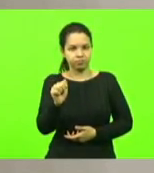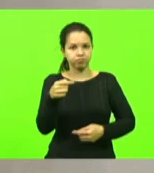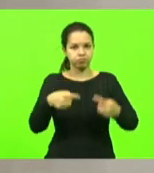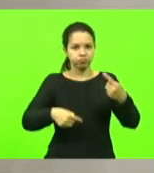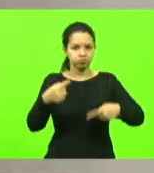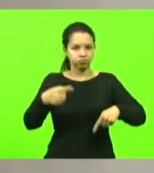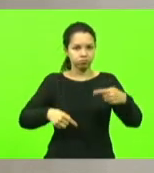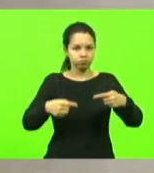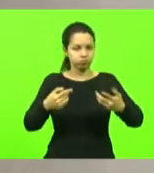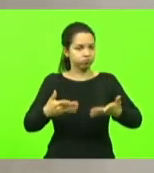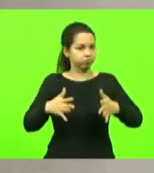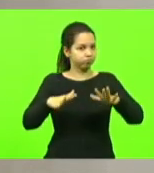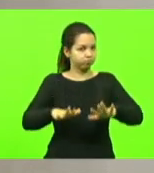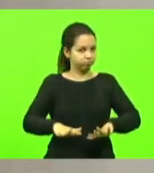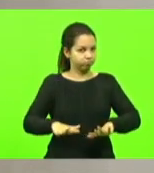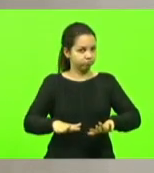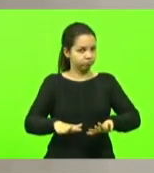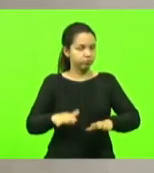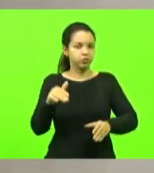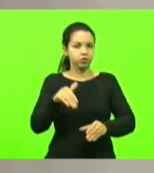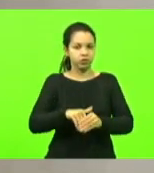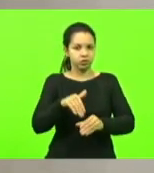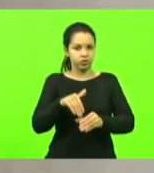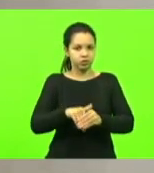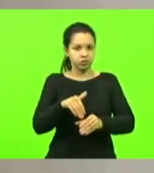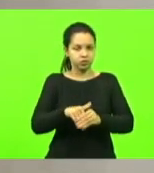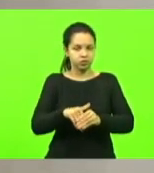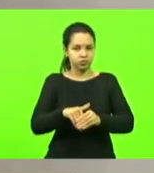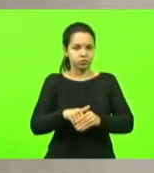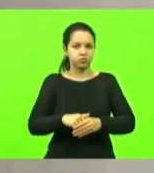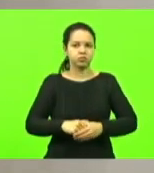Não havendo quem queira discutir, em votação.